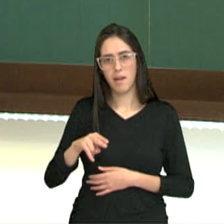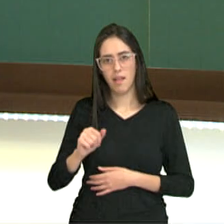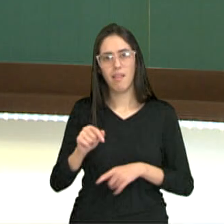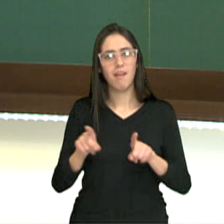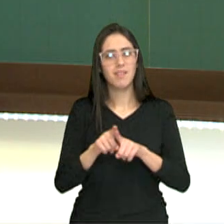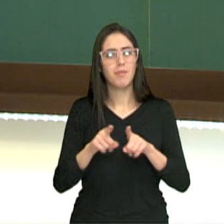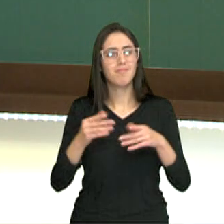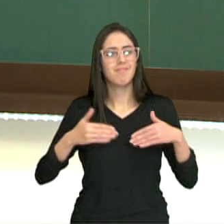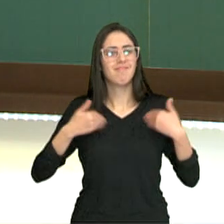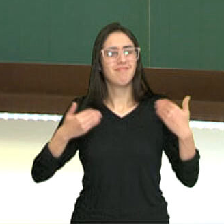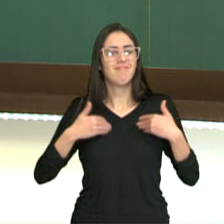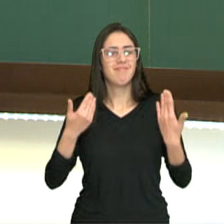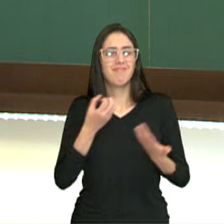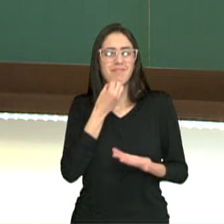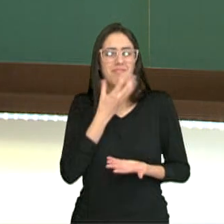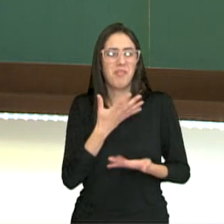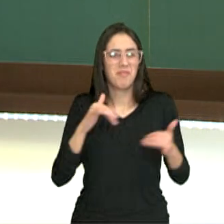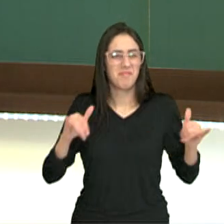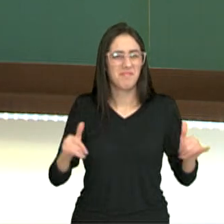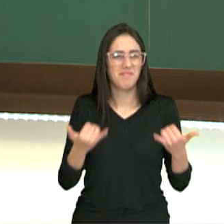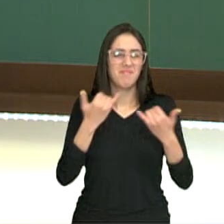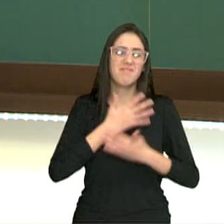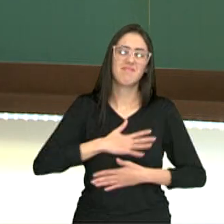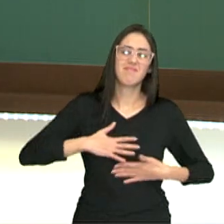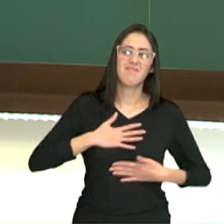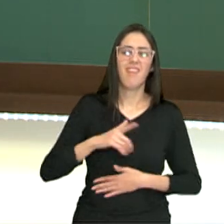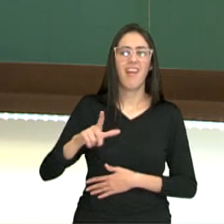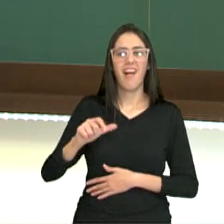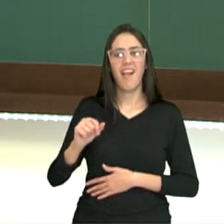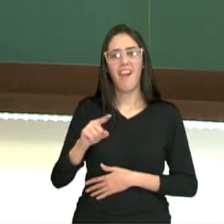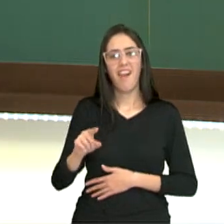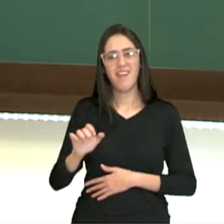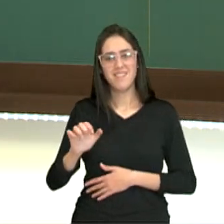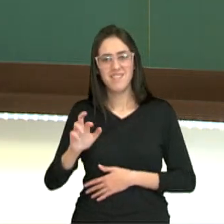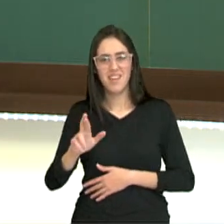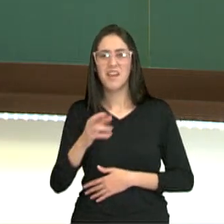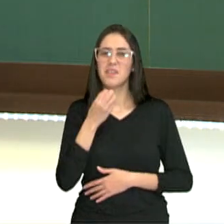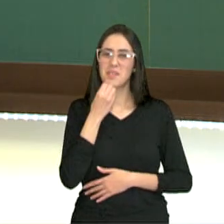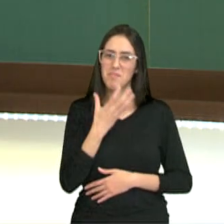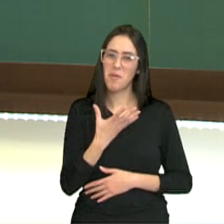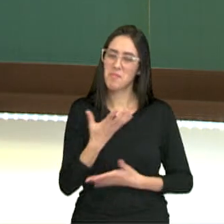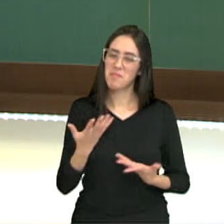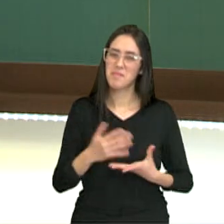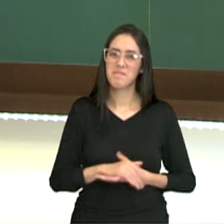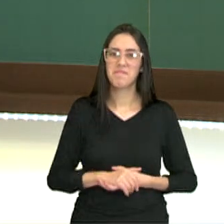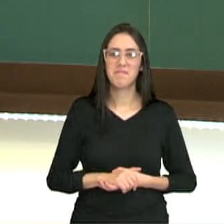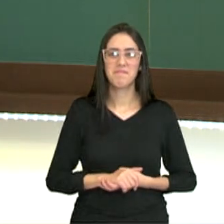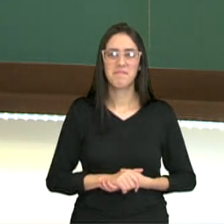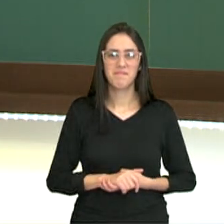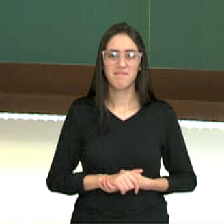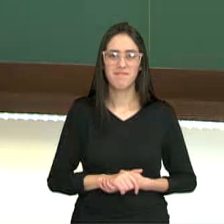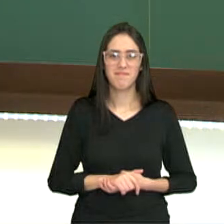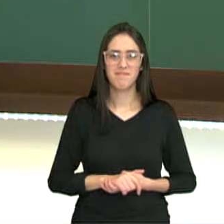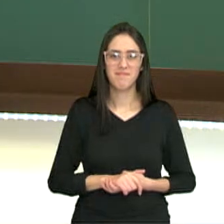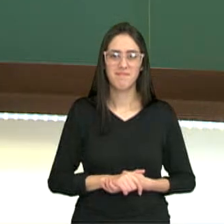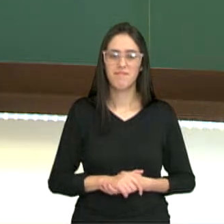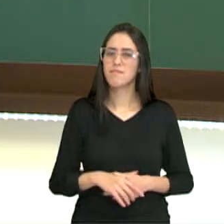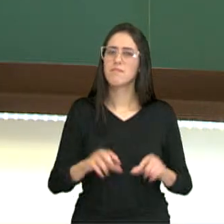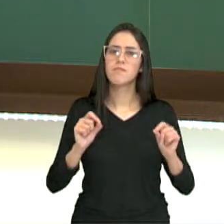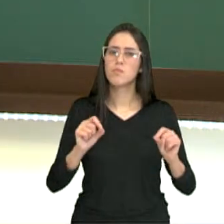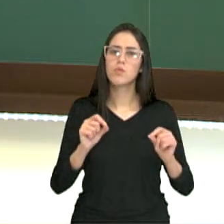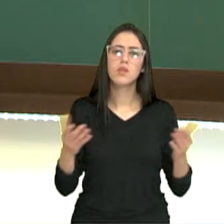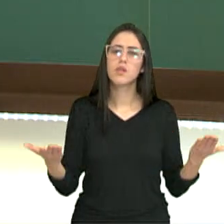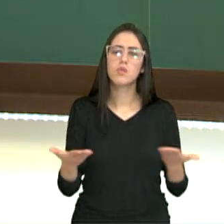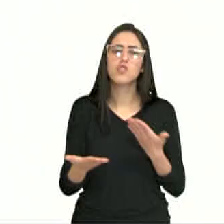Então, ela pode ser incorporada enquanto momento de lazer ali para a sua diversão. O que nós